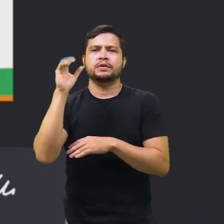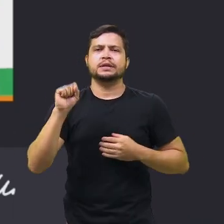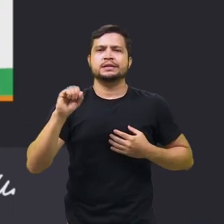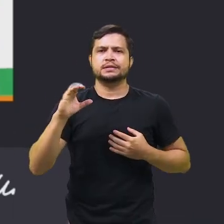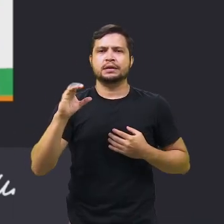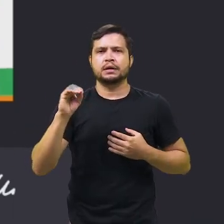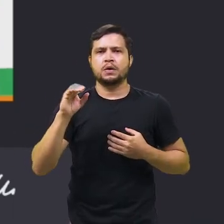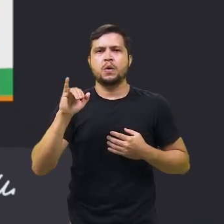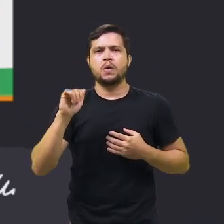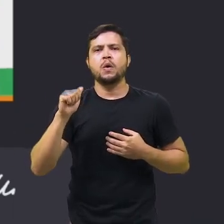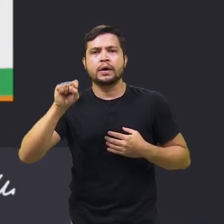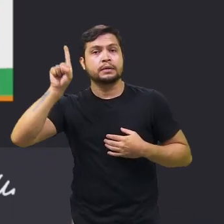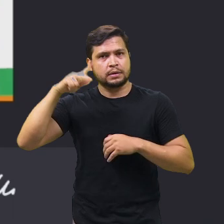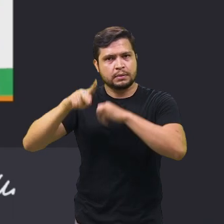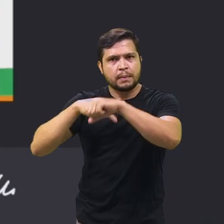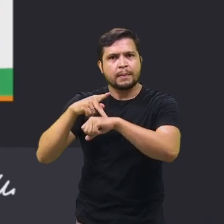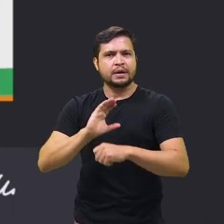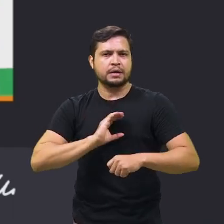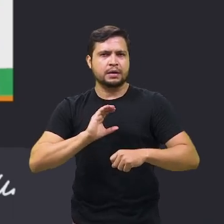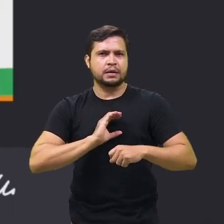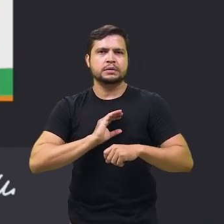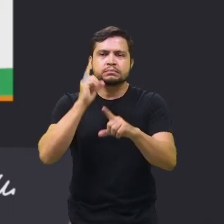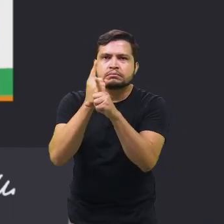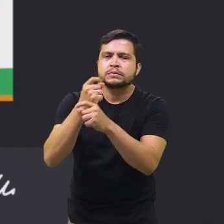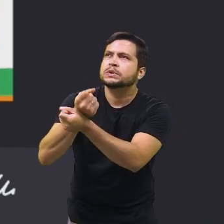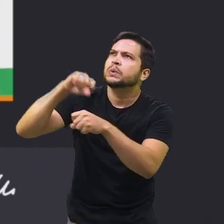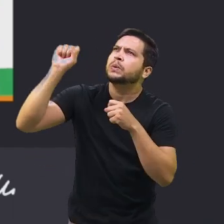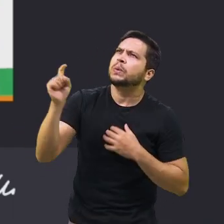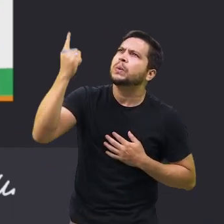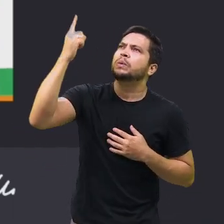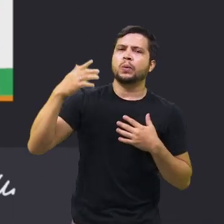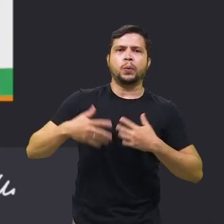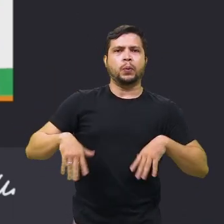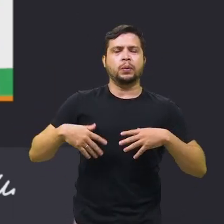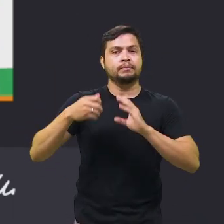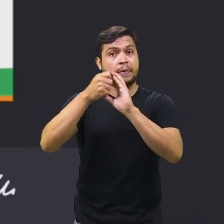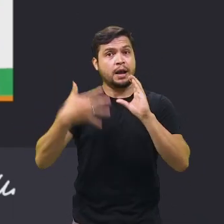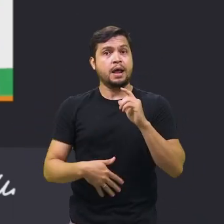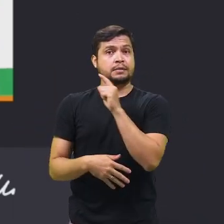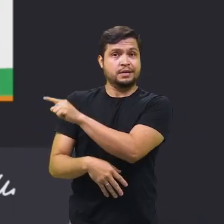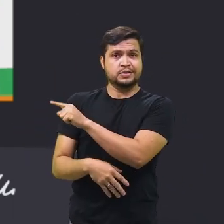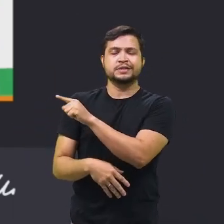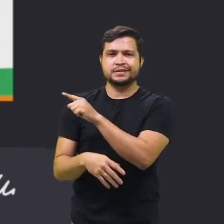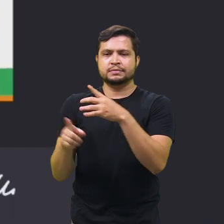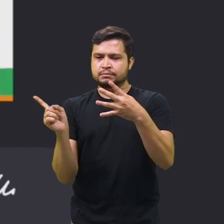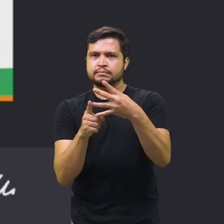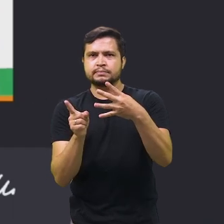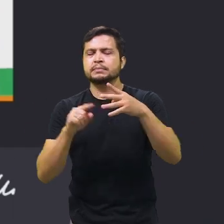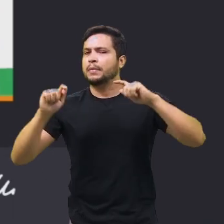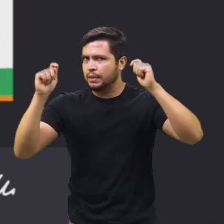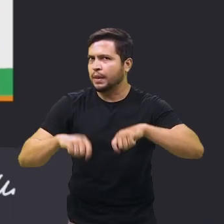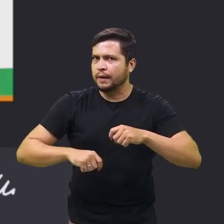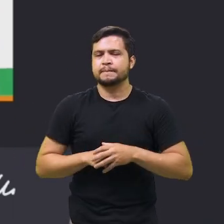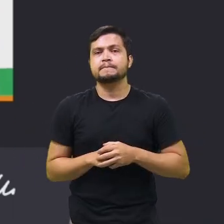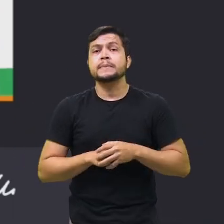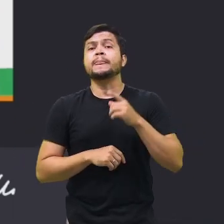no Canadá, né? Então você tem essa característica para essas gimnospermas, né? Esse porte para essas plantas.